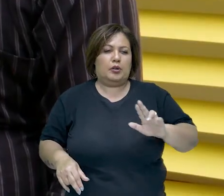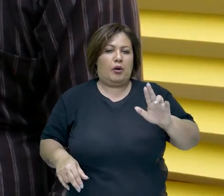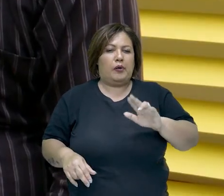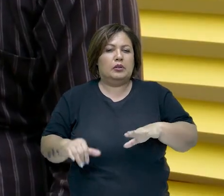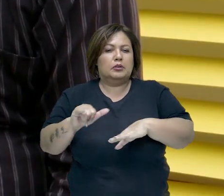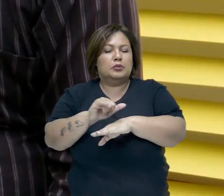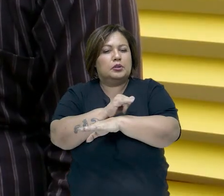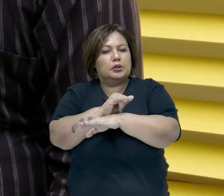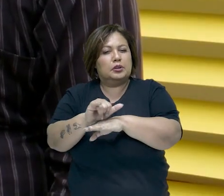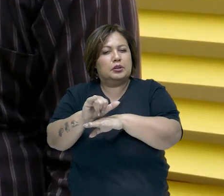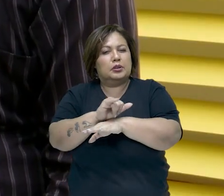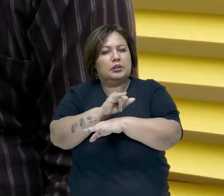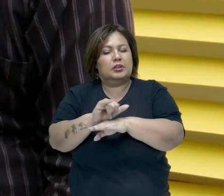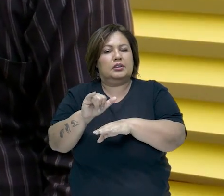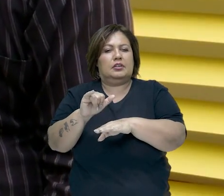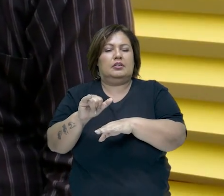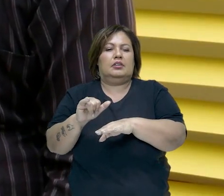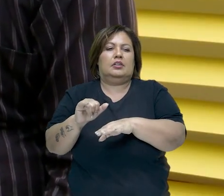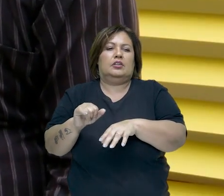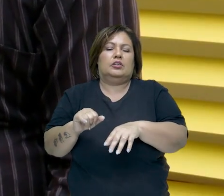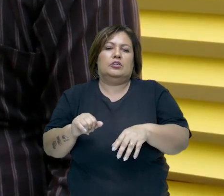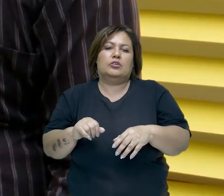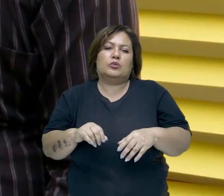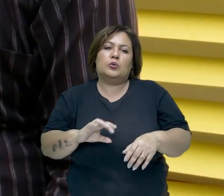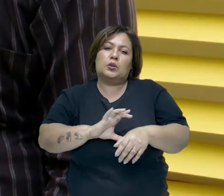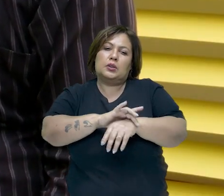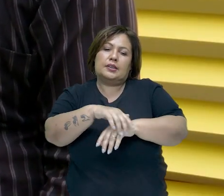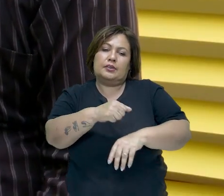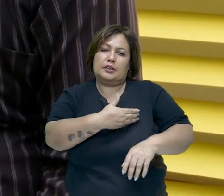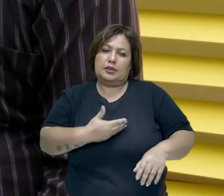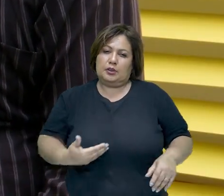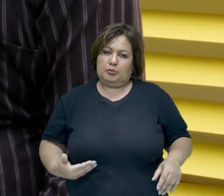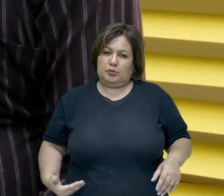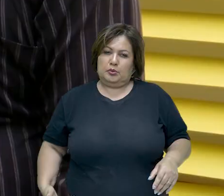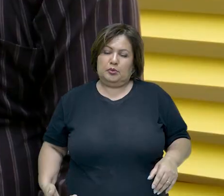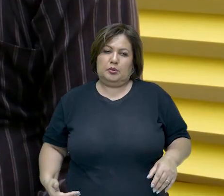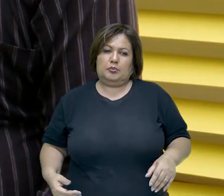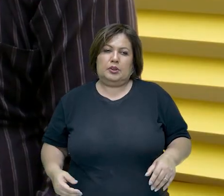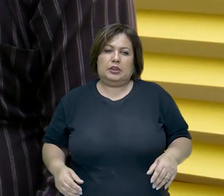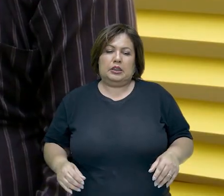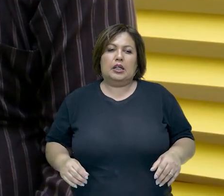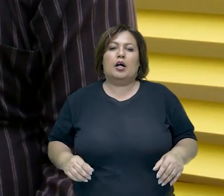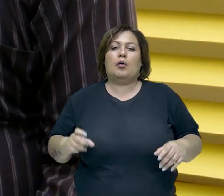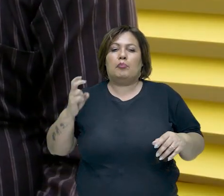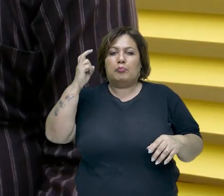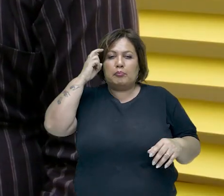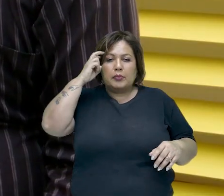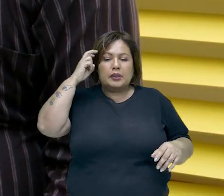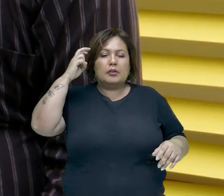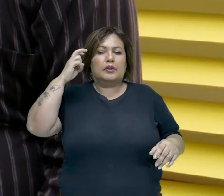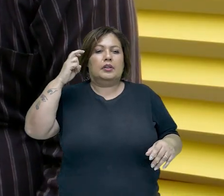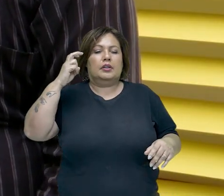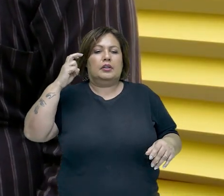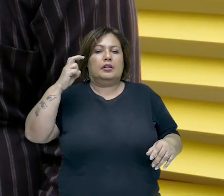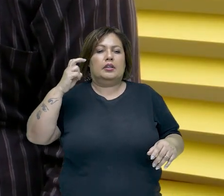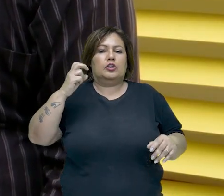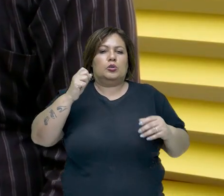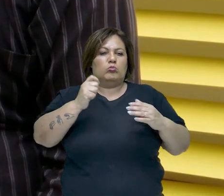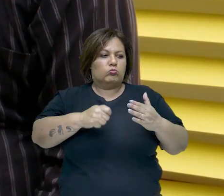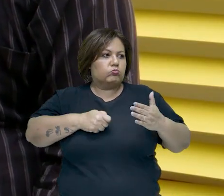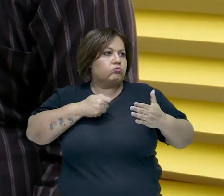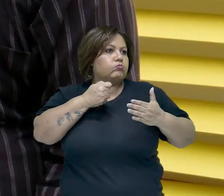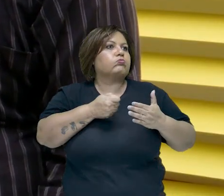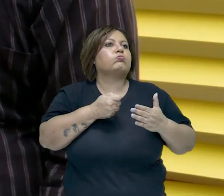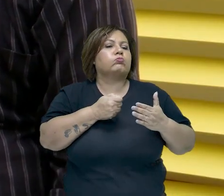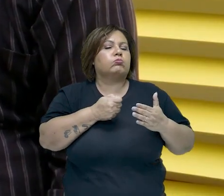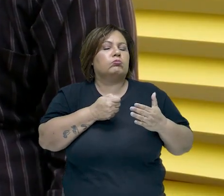cultura estratégica, de inteligência na segurança pública. Mas não é uma inteligência operacional, ostensiva,